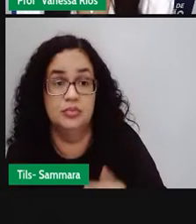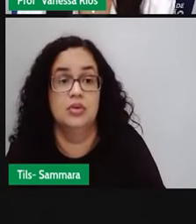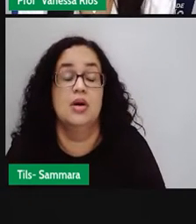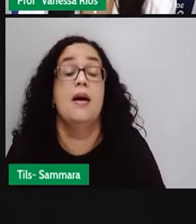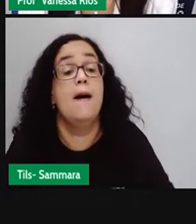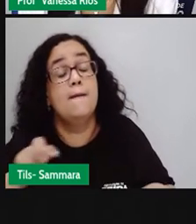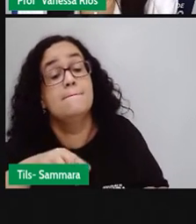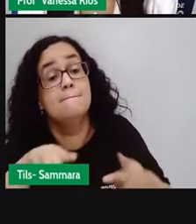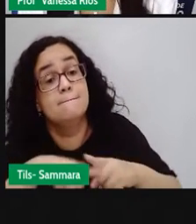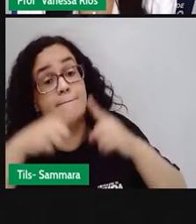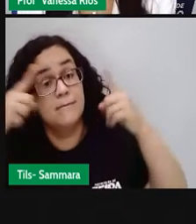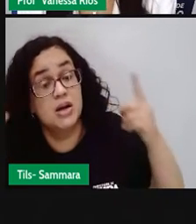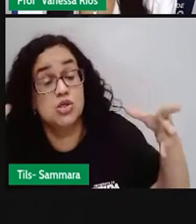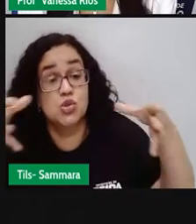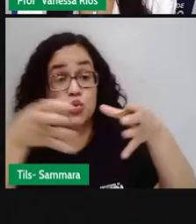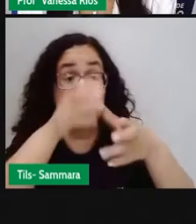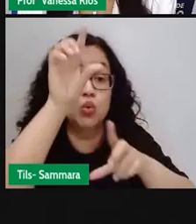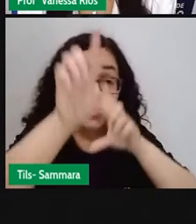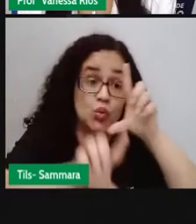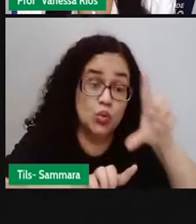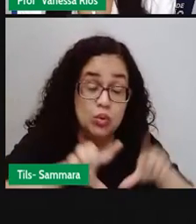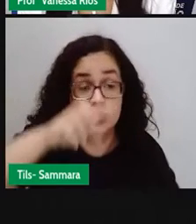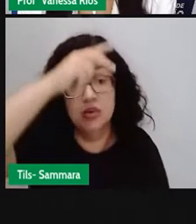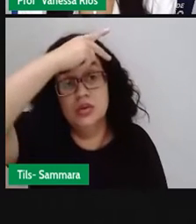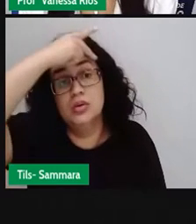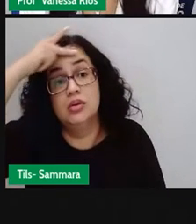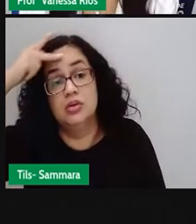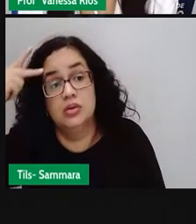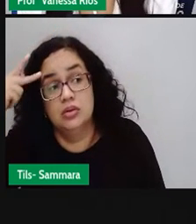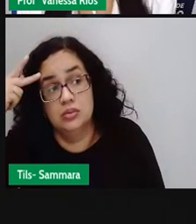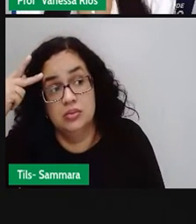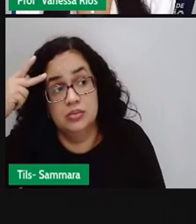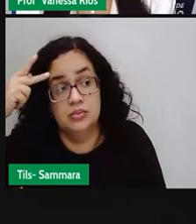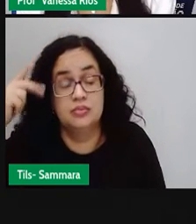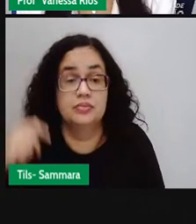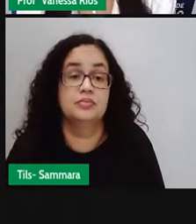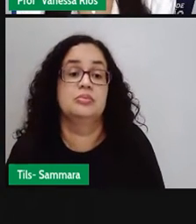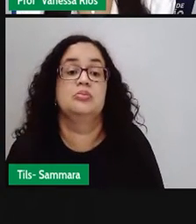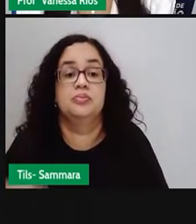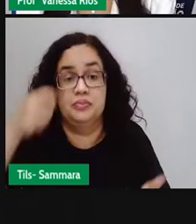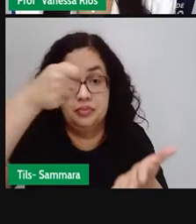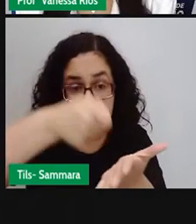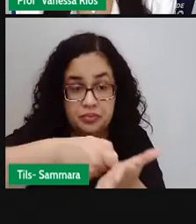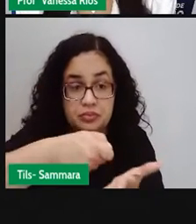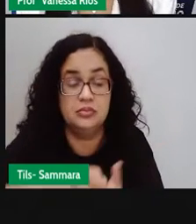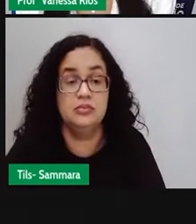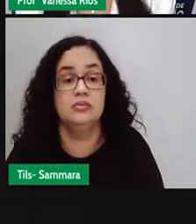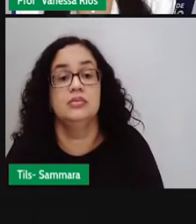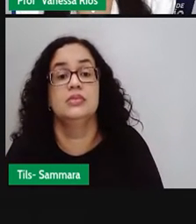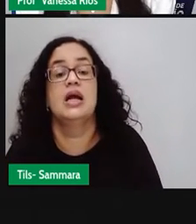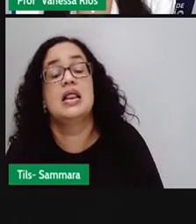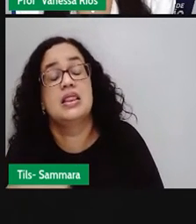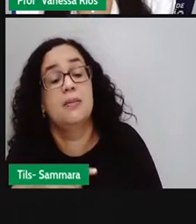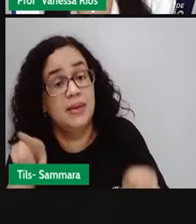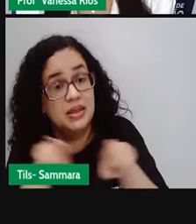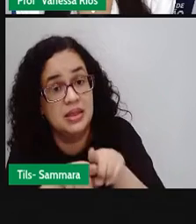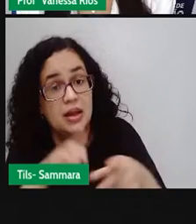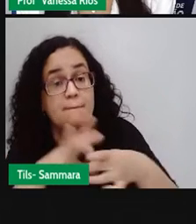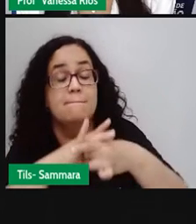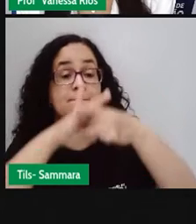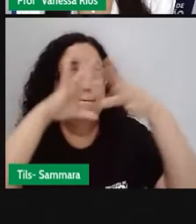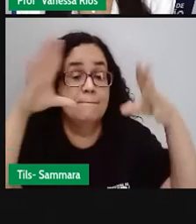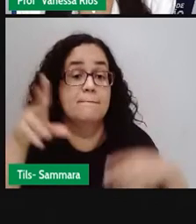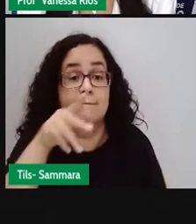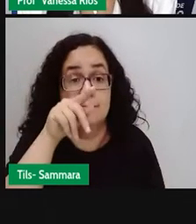um grupo escolhido pelas pessoas é quem vão tomar essas decisões. E nós temos também a